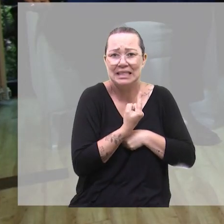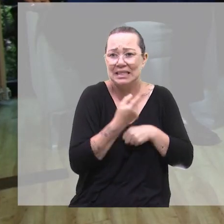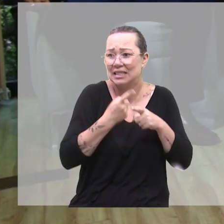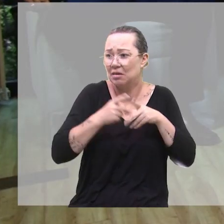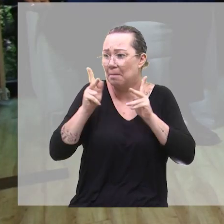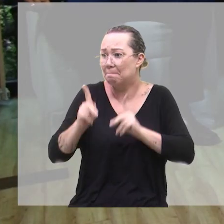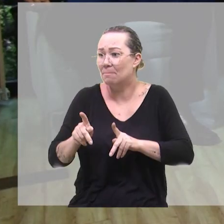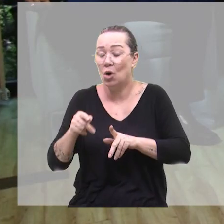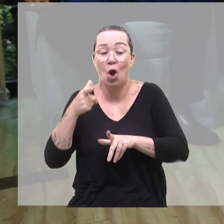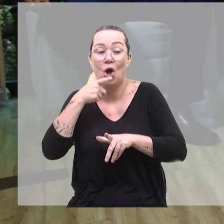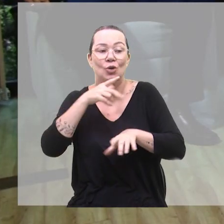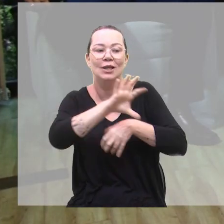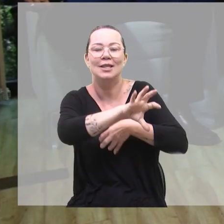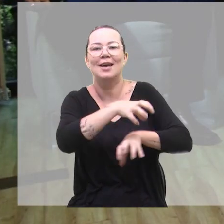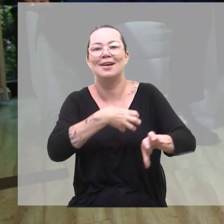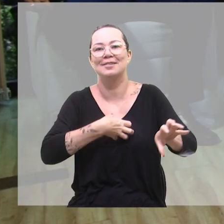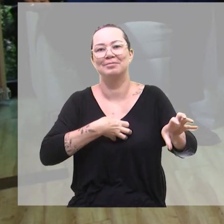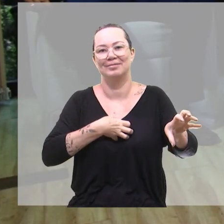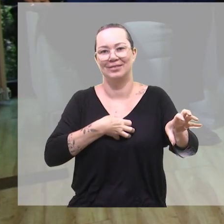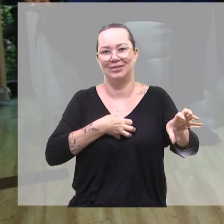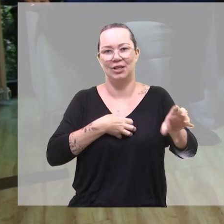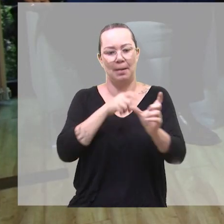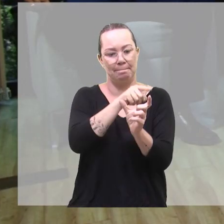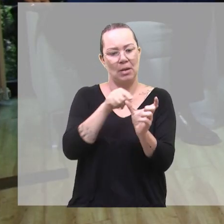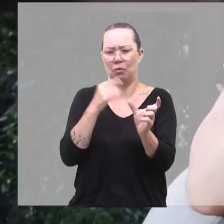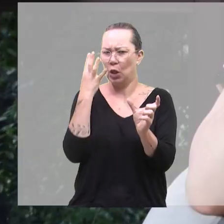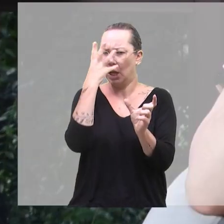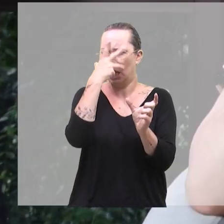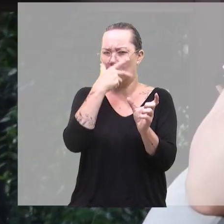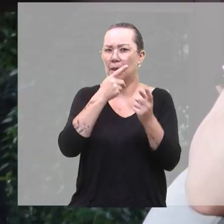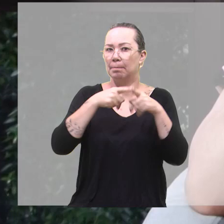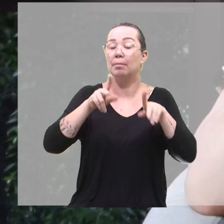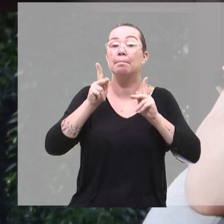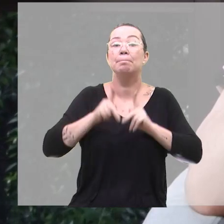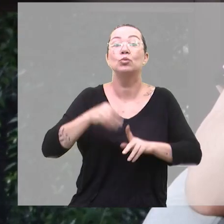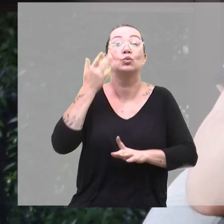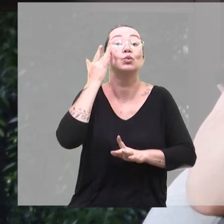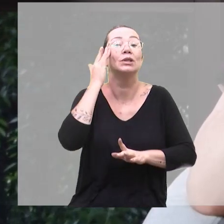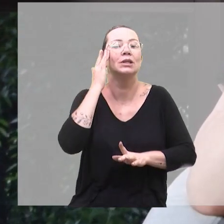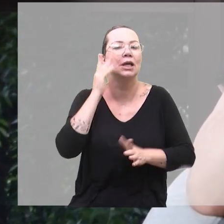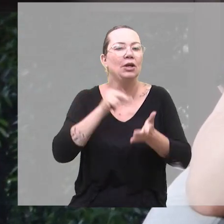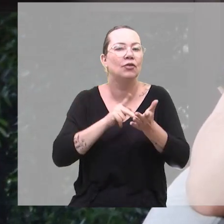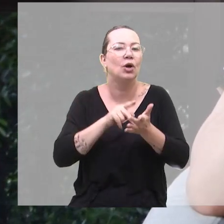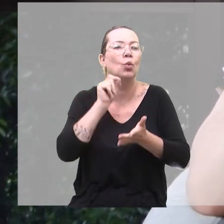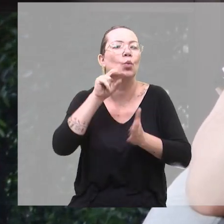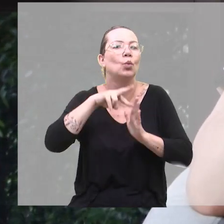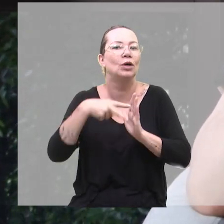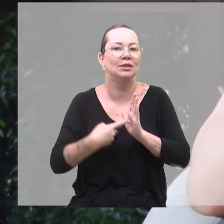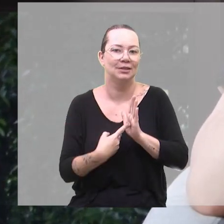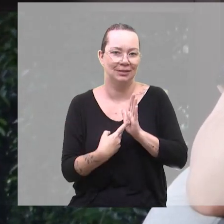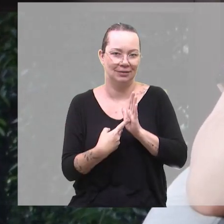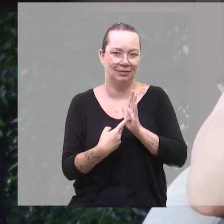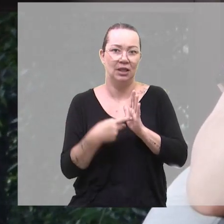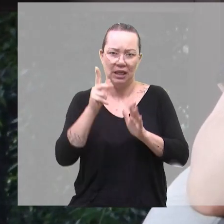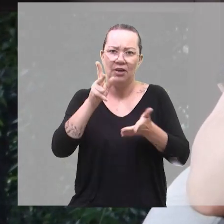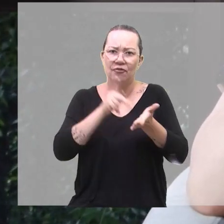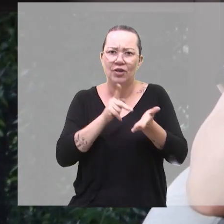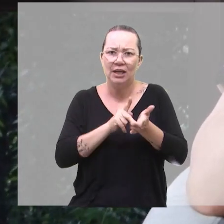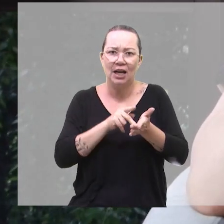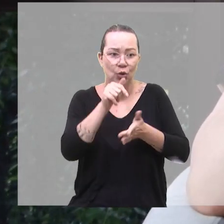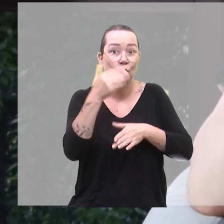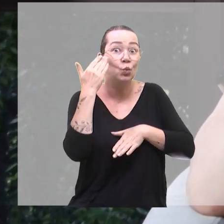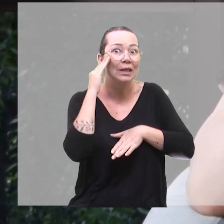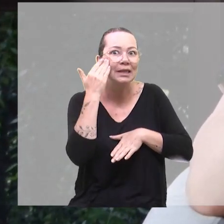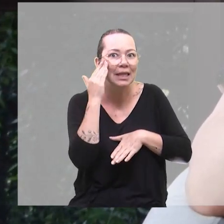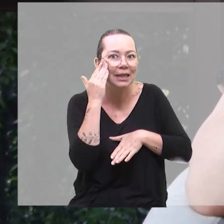sozinha, né? Porque ninguém consegue ter empatia, que é uma palavra linda, mas que ninguém entende o que significa, que é